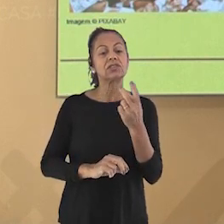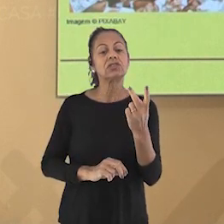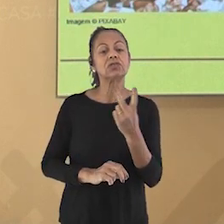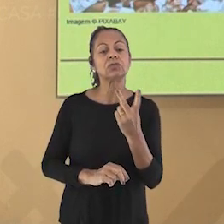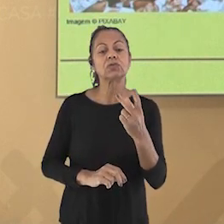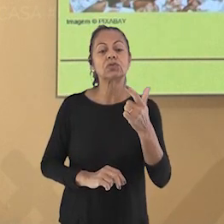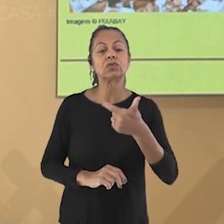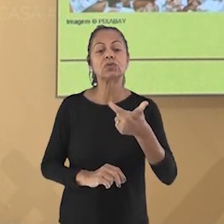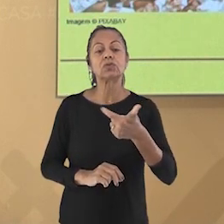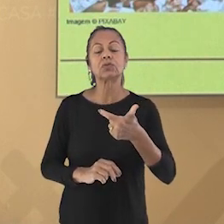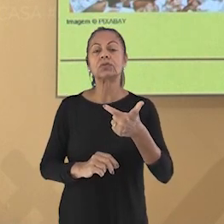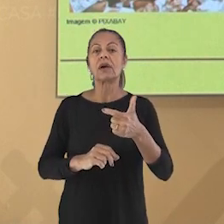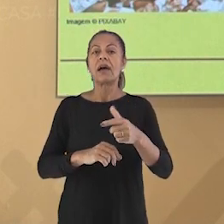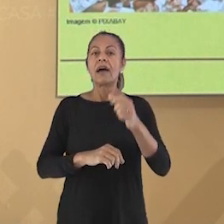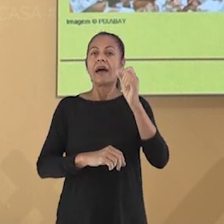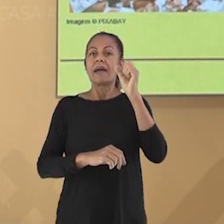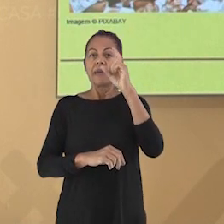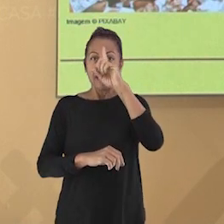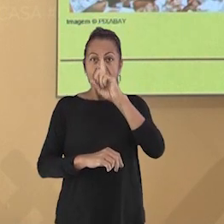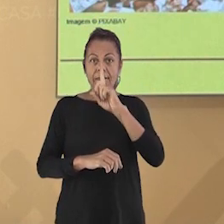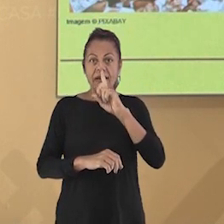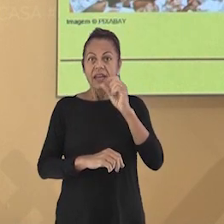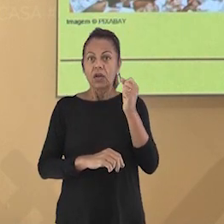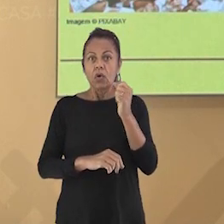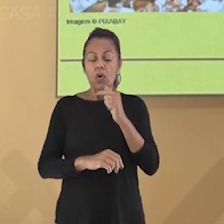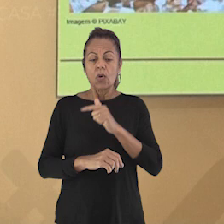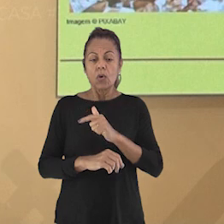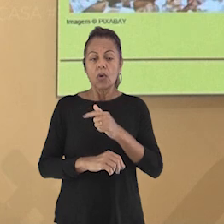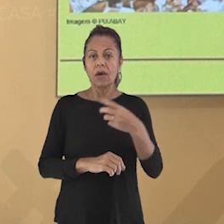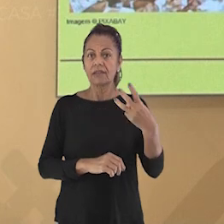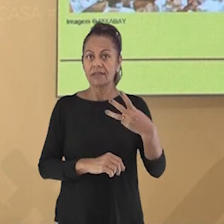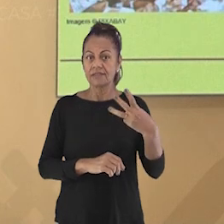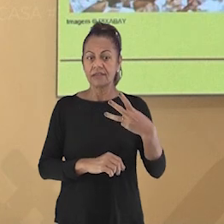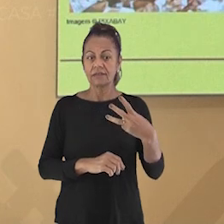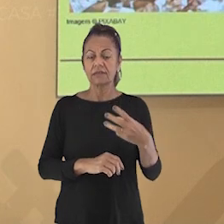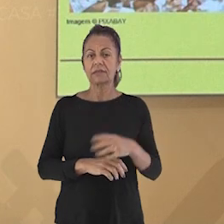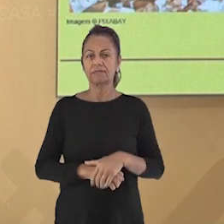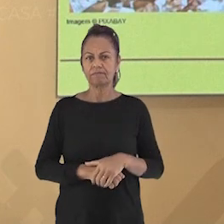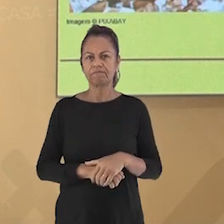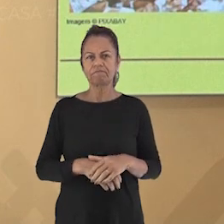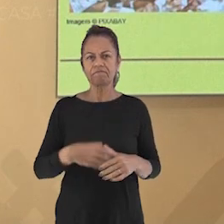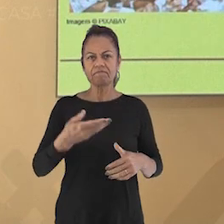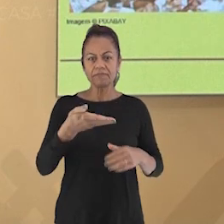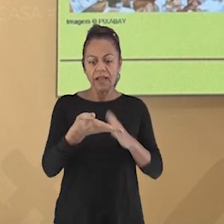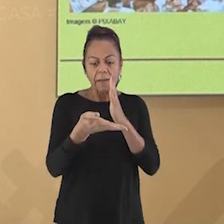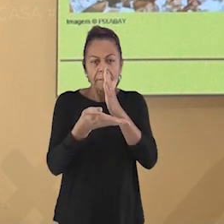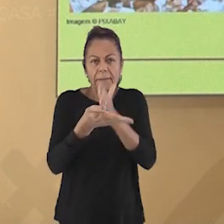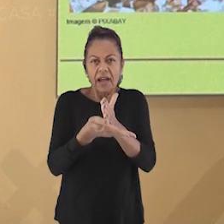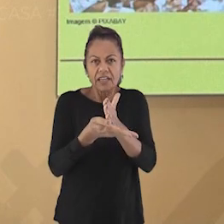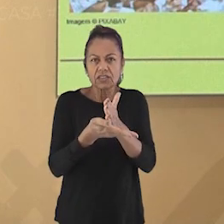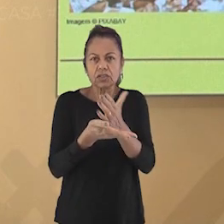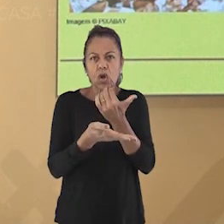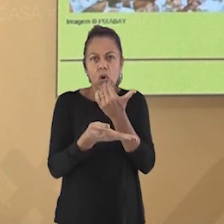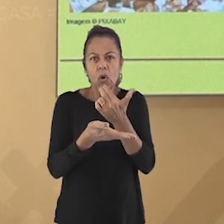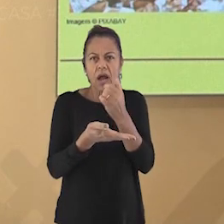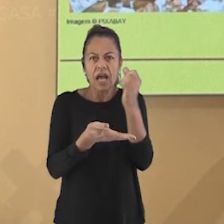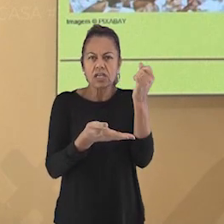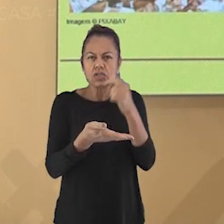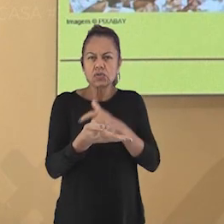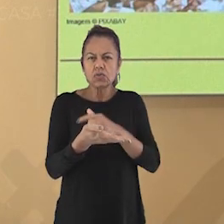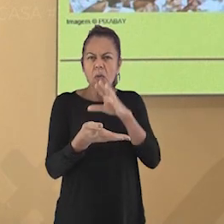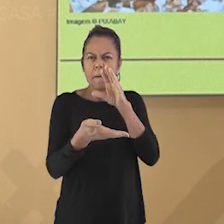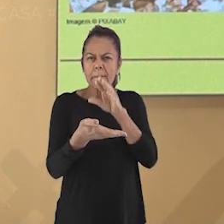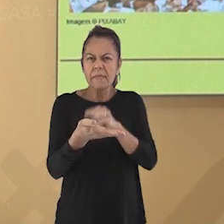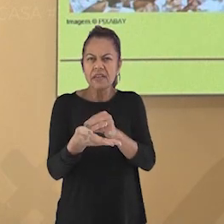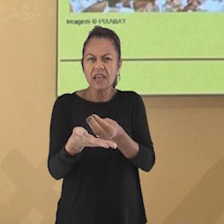parte. Eu peguei essa parte aqui de azul, uma parte, e comi ela toda. Devorei essa parte